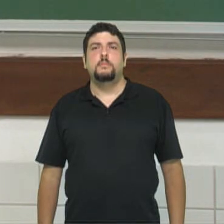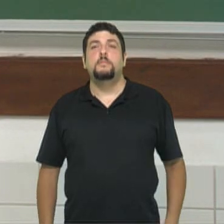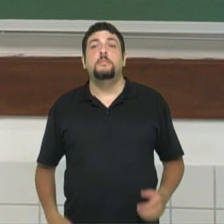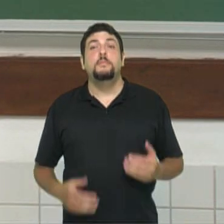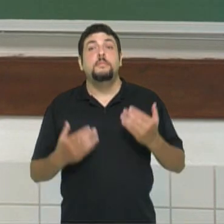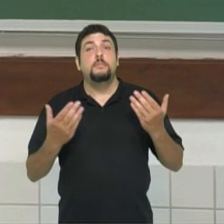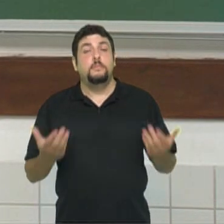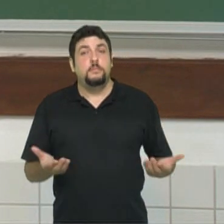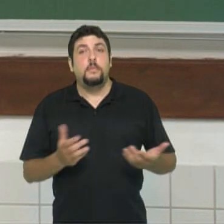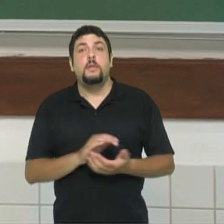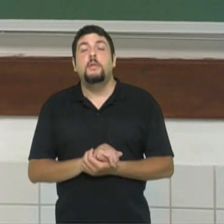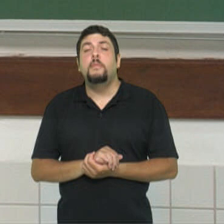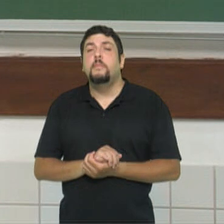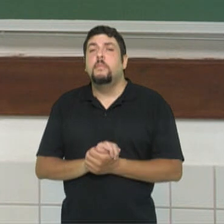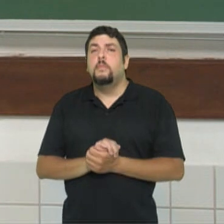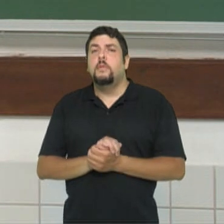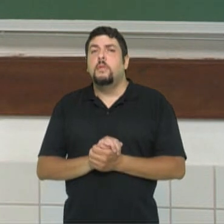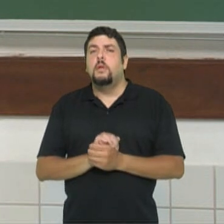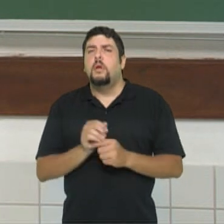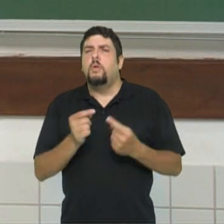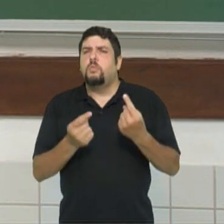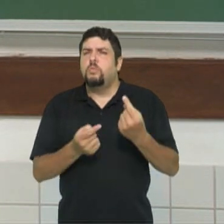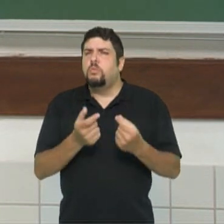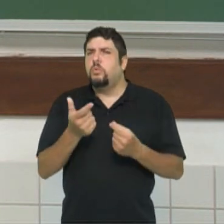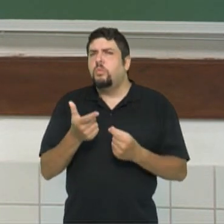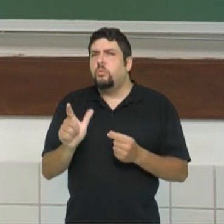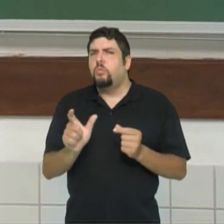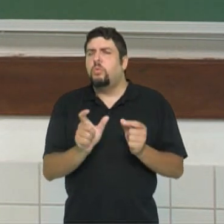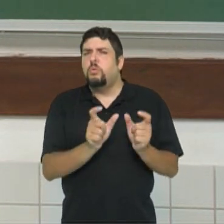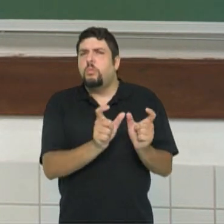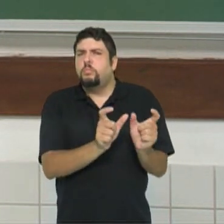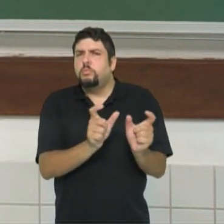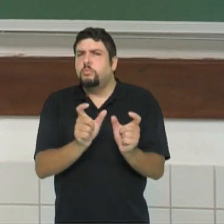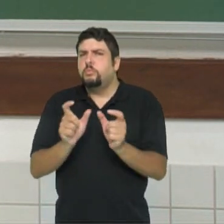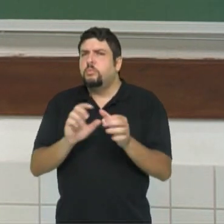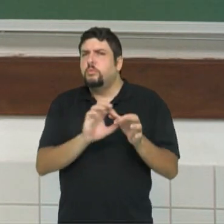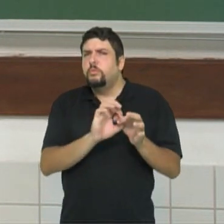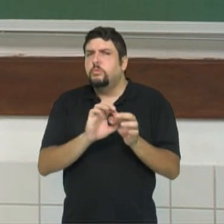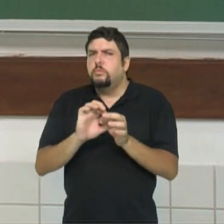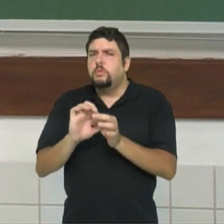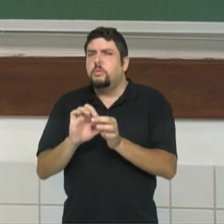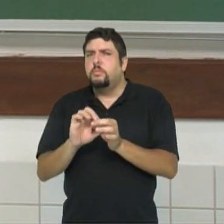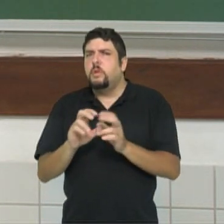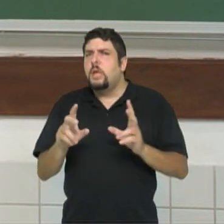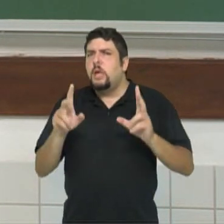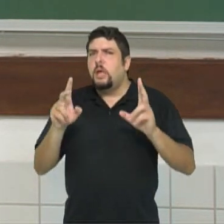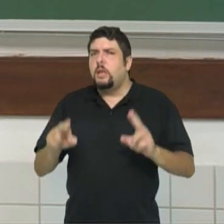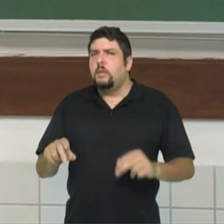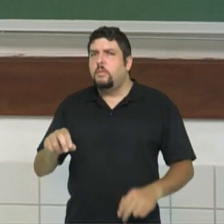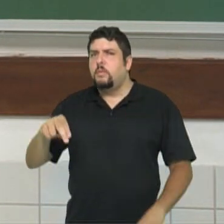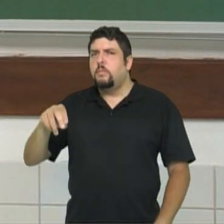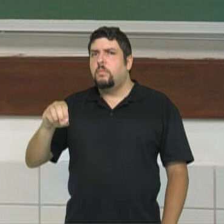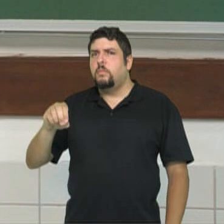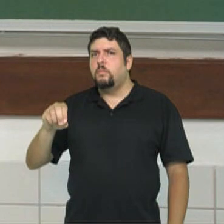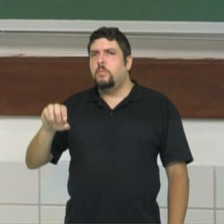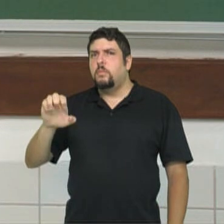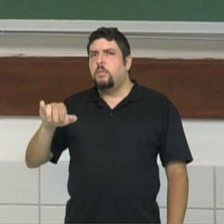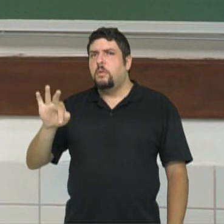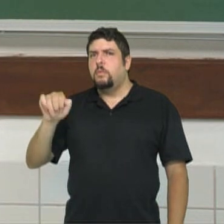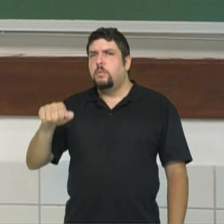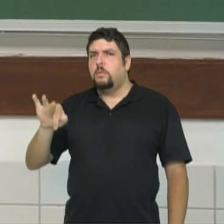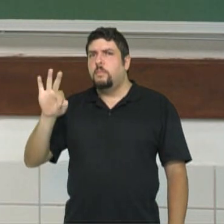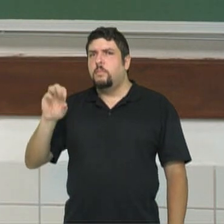E então, quais são as outras conjunções que têm o mesmo valor semântico daquela conjunção que nós havíamos falado, a conjunção